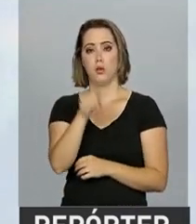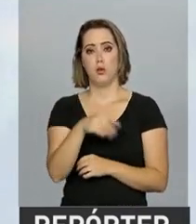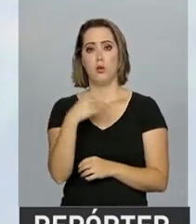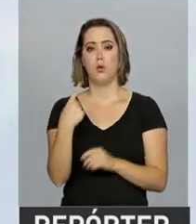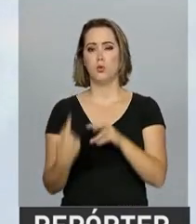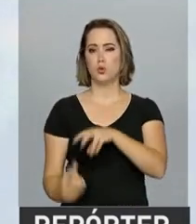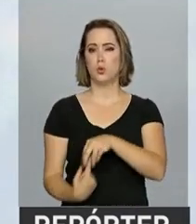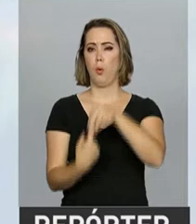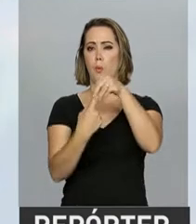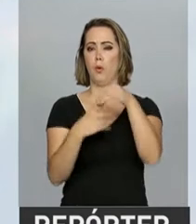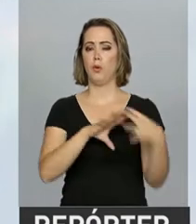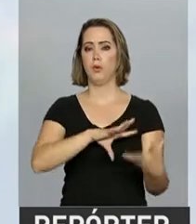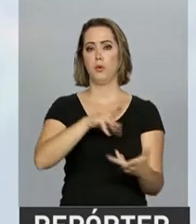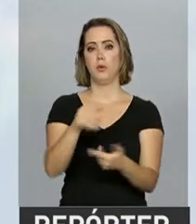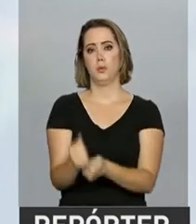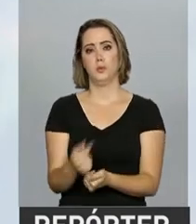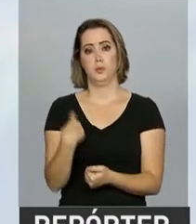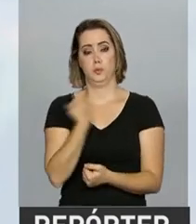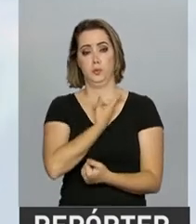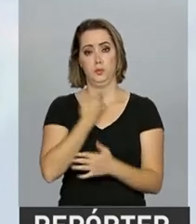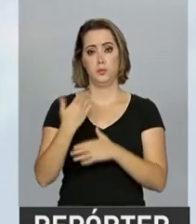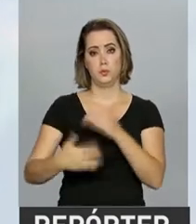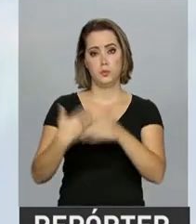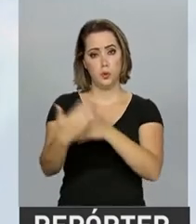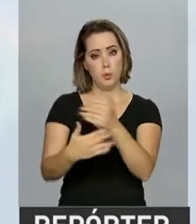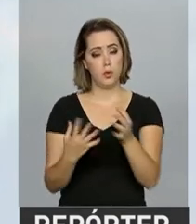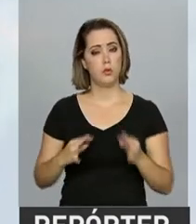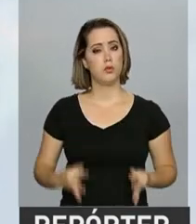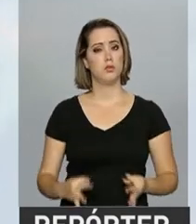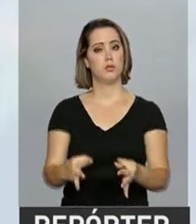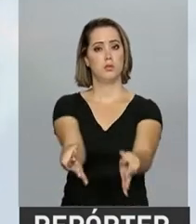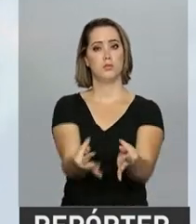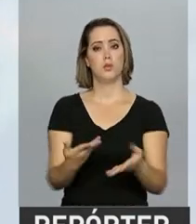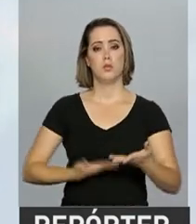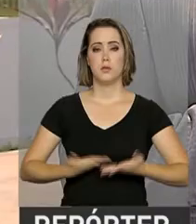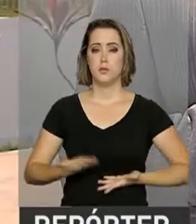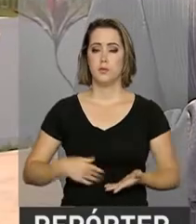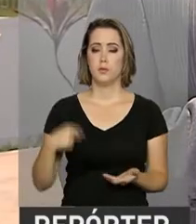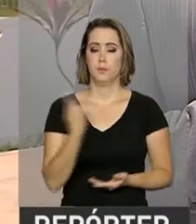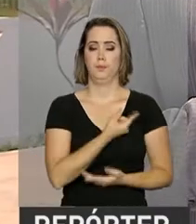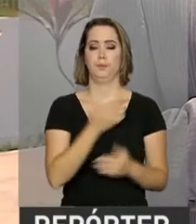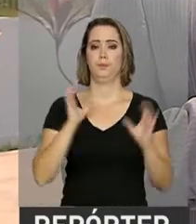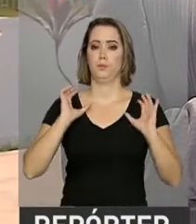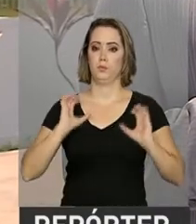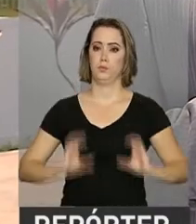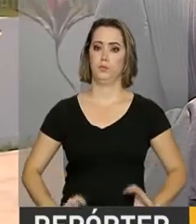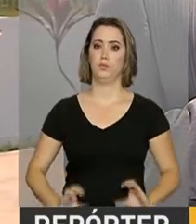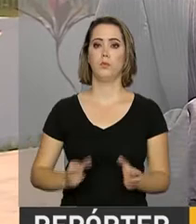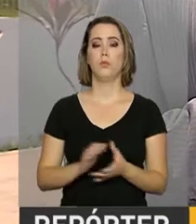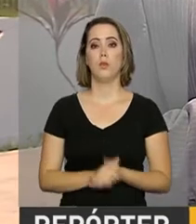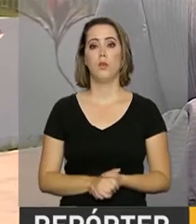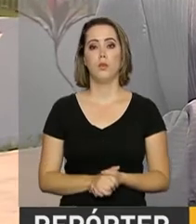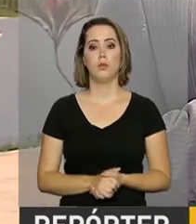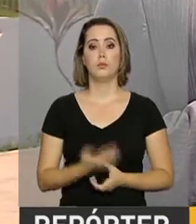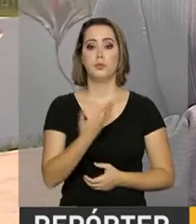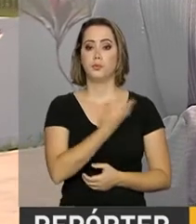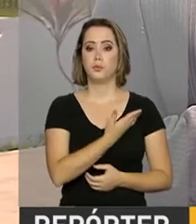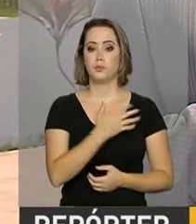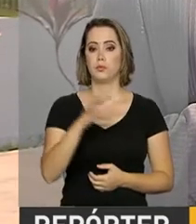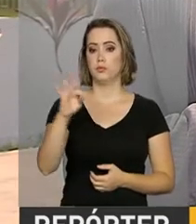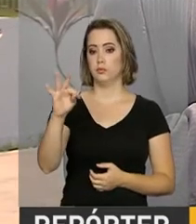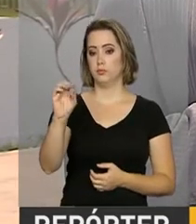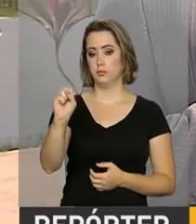NET é simplesmente pôr mais esse progresso tecnológico a serviço de nossos cidadãos. Segundo o Itamaraty, dos cerca de